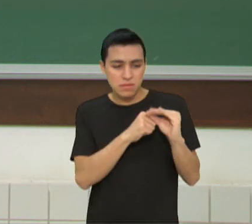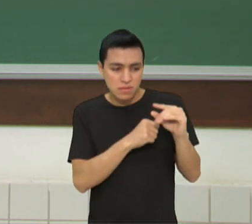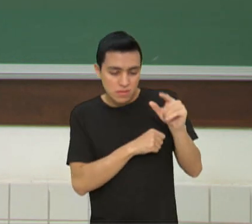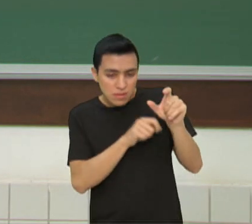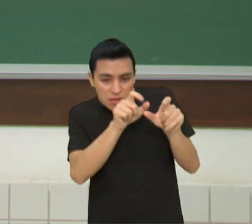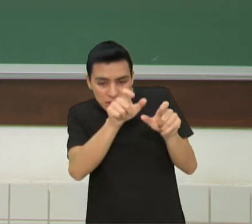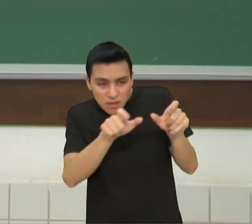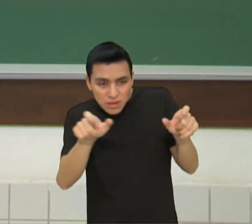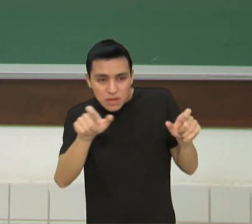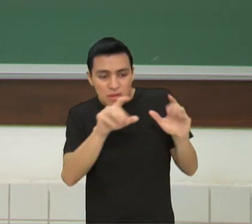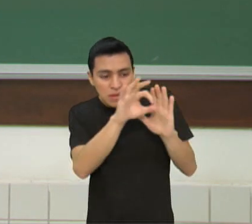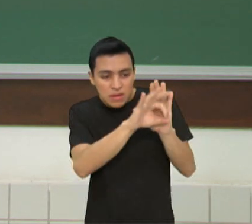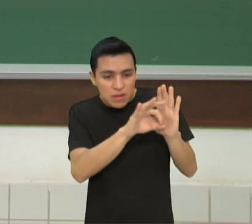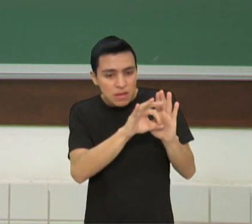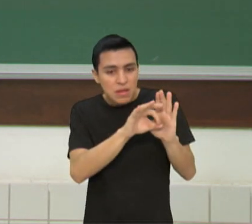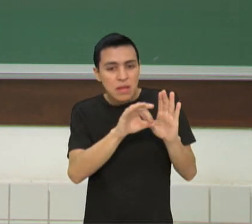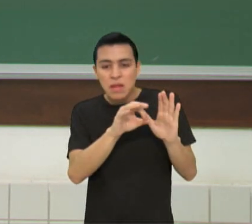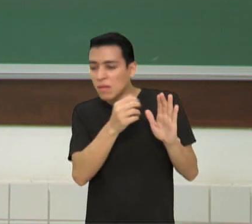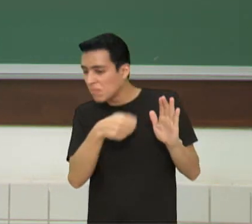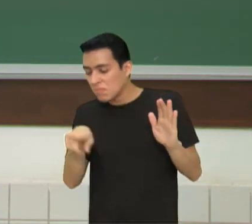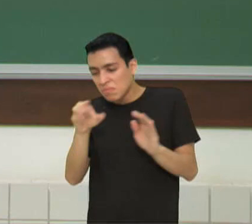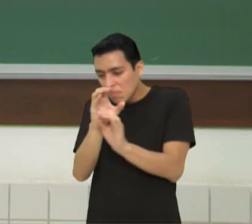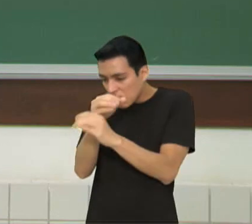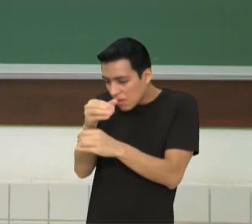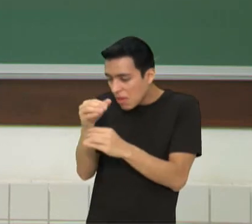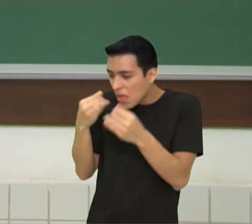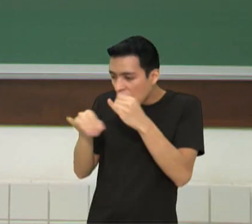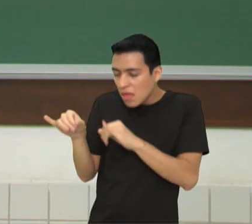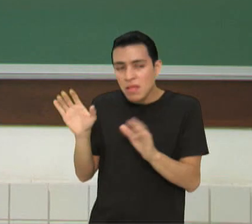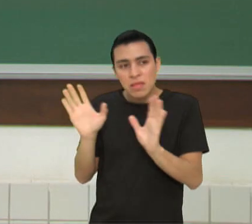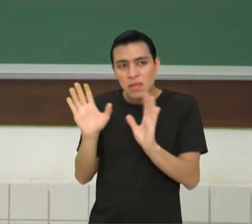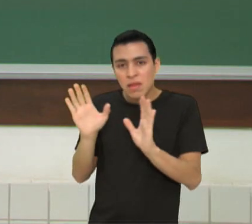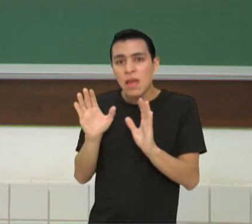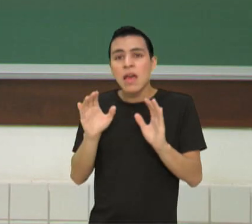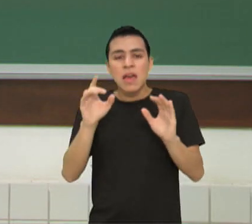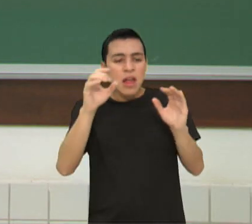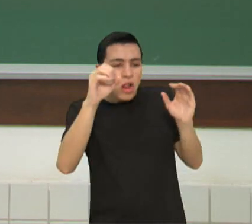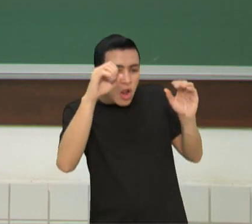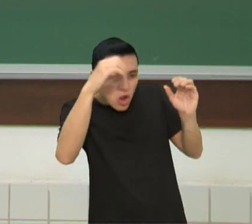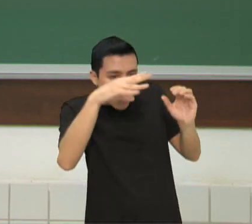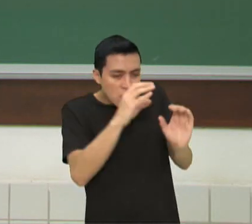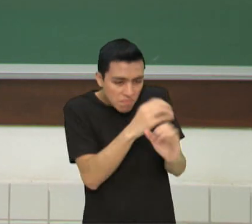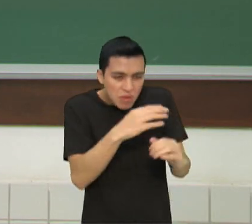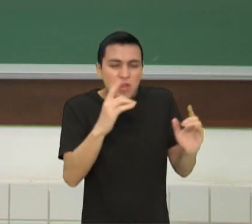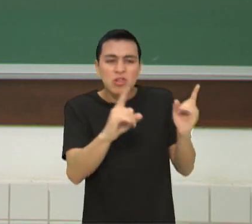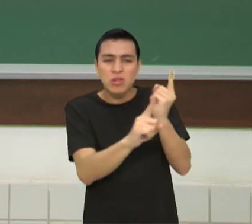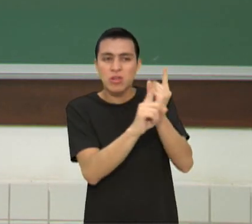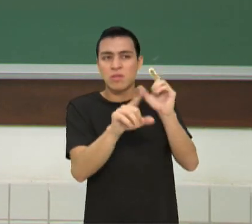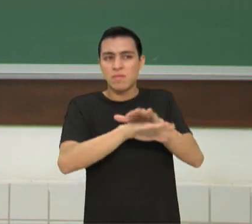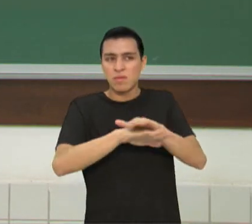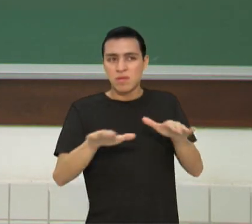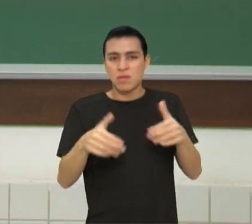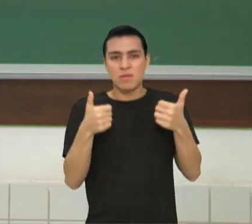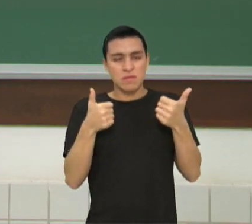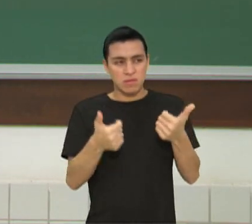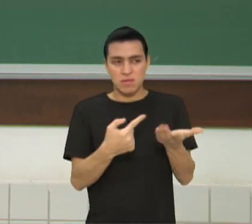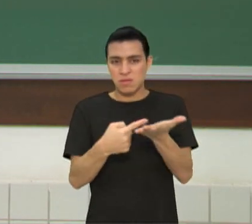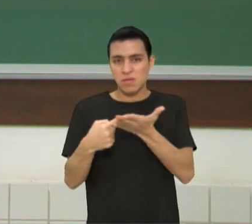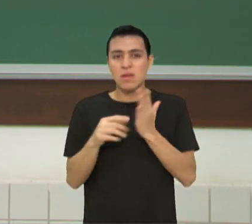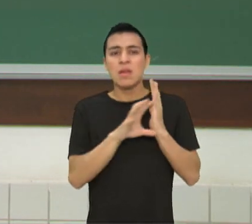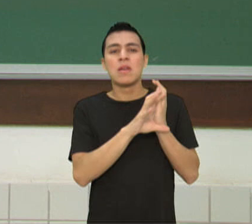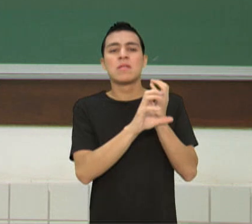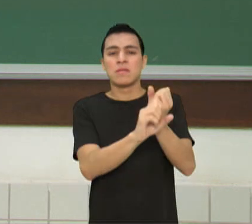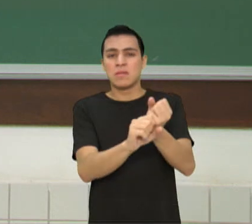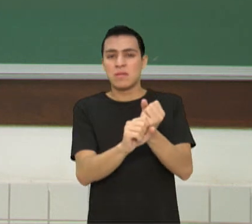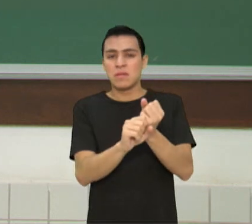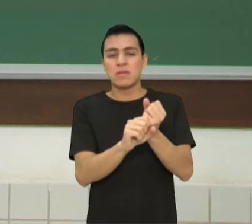são feitos de células não dependeu da microscopia eletrônica. Com a microscopia de luz já foi possível fazer isso. Combinado? Fechando